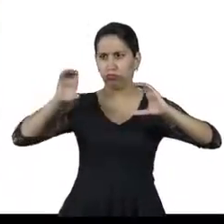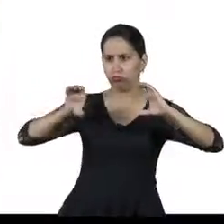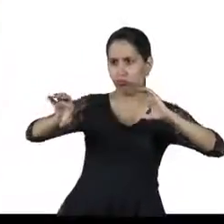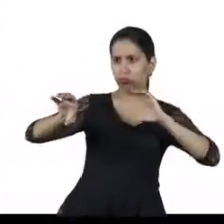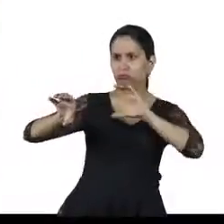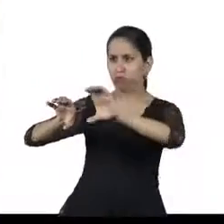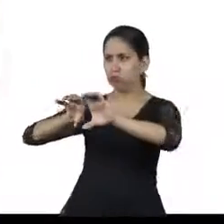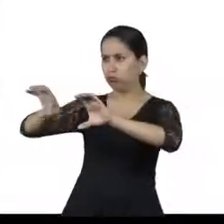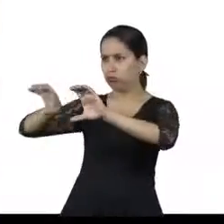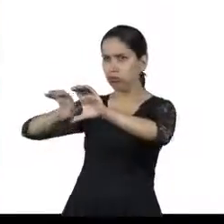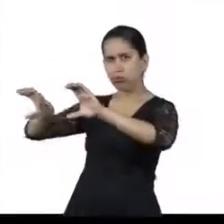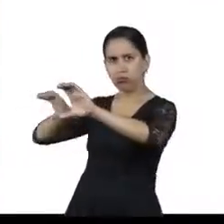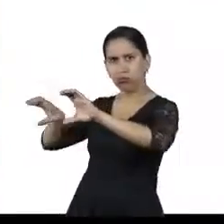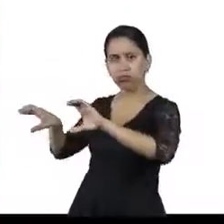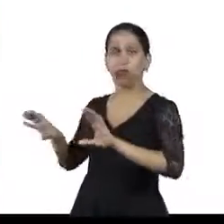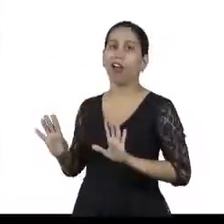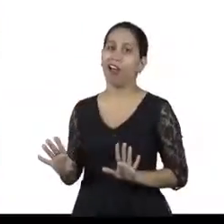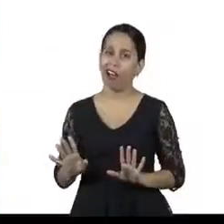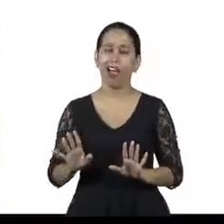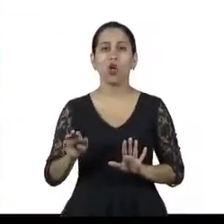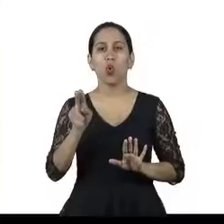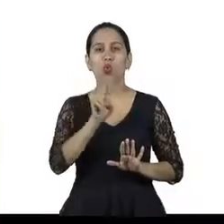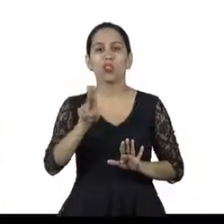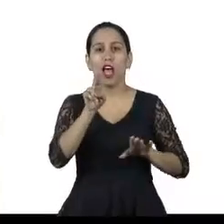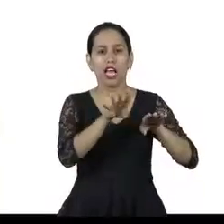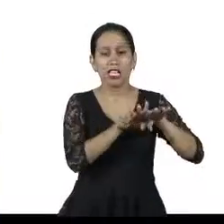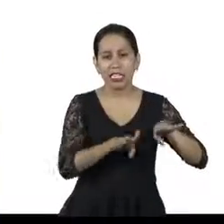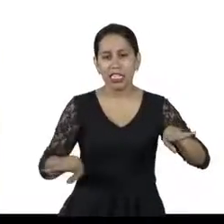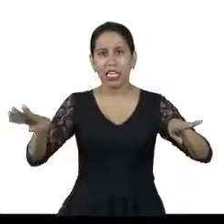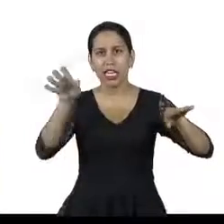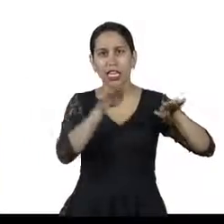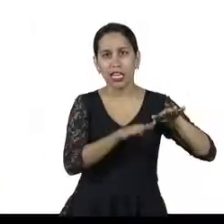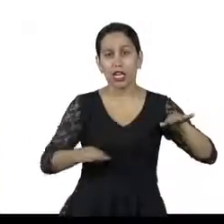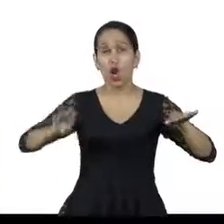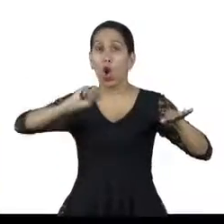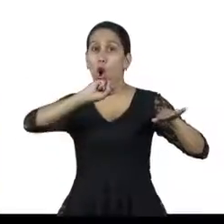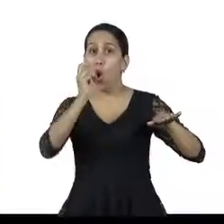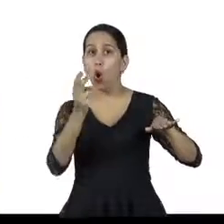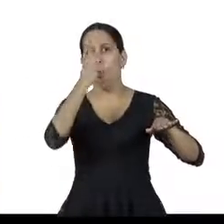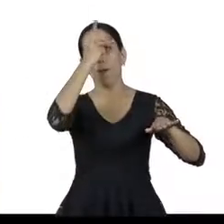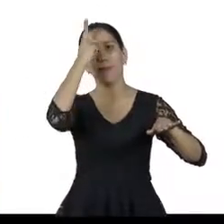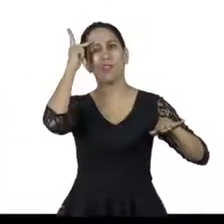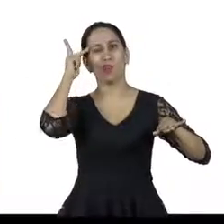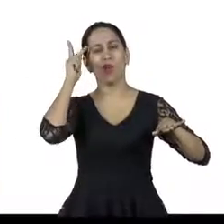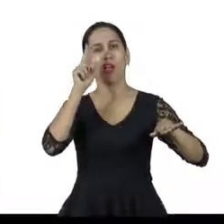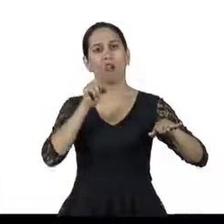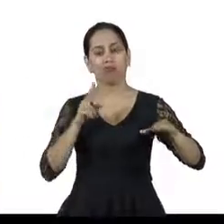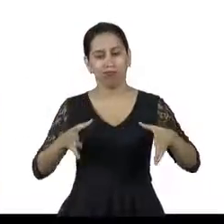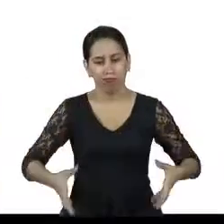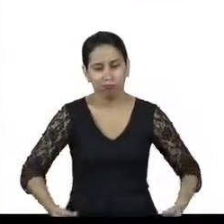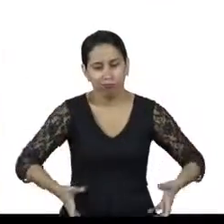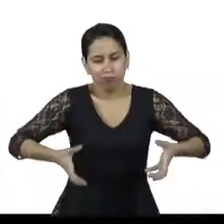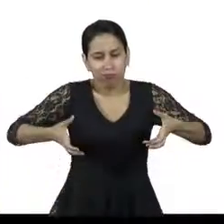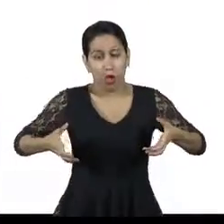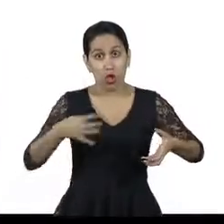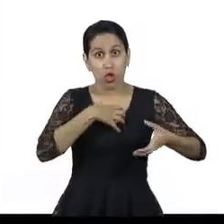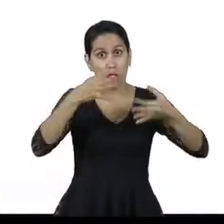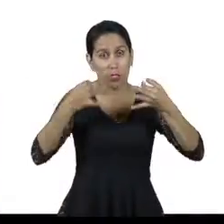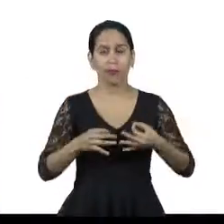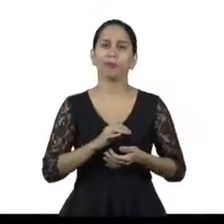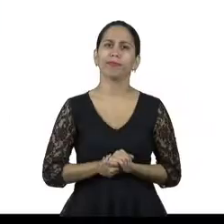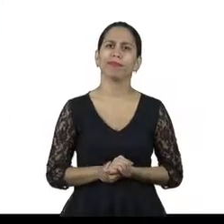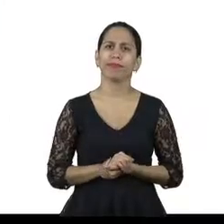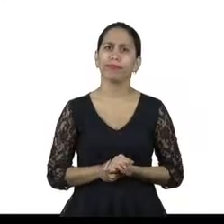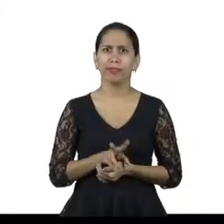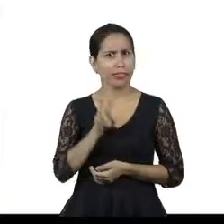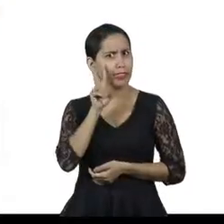realizado manualmente ou por esteiras. Fala com a engenheira Sandra Base. Já deu para perceber. Deslocar as caixas de maneira correta diminui as chances de